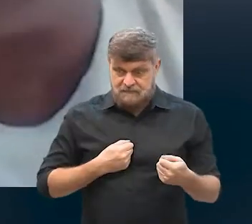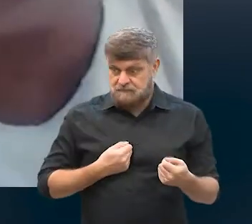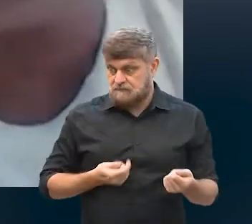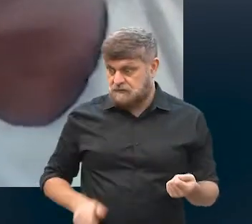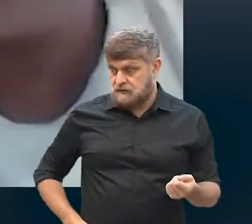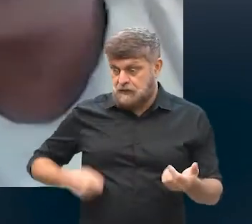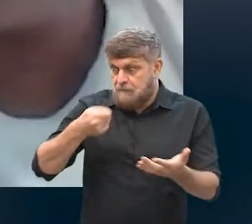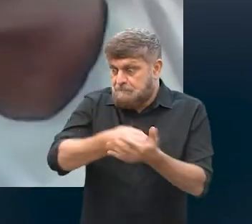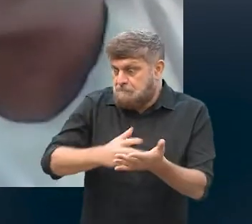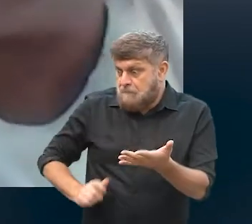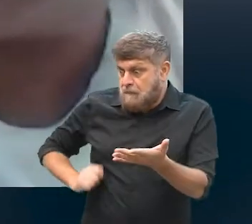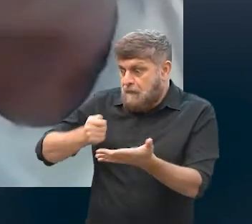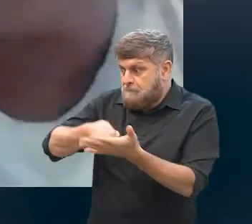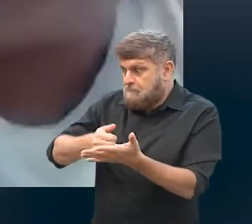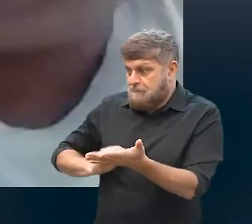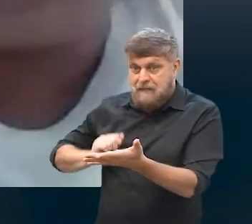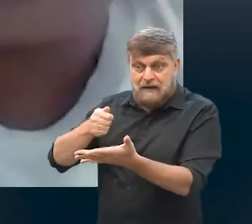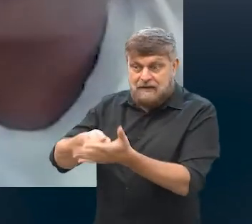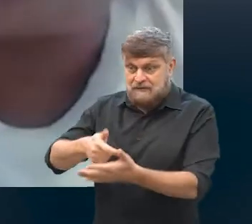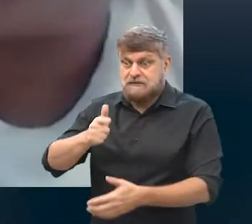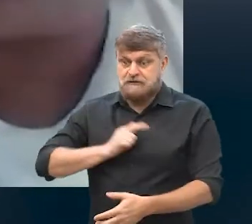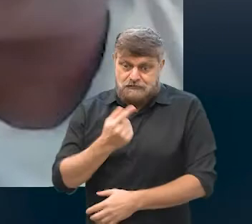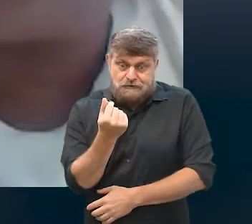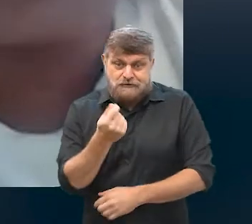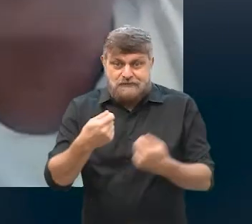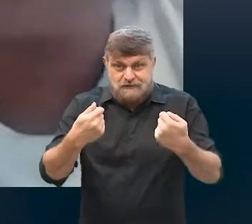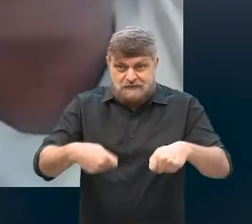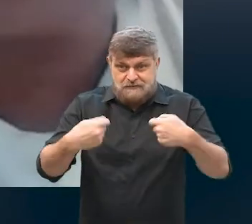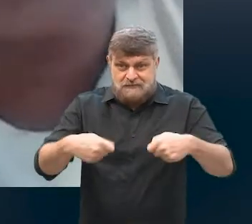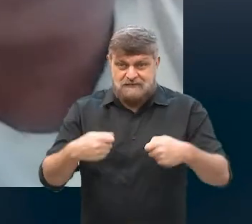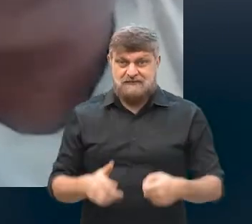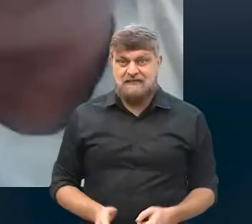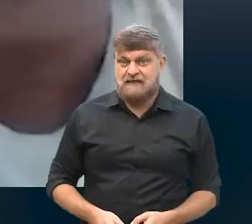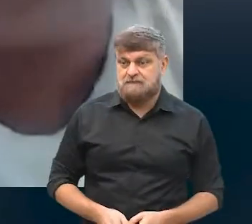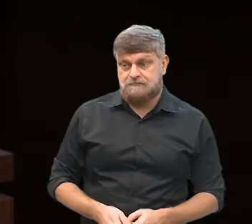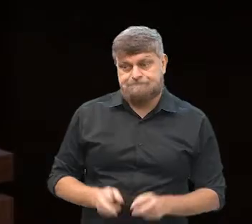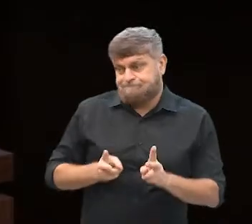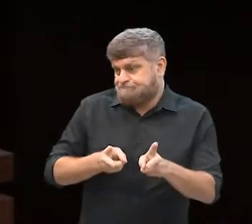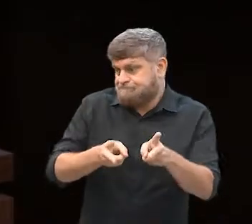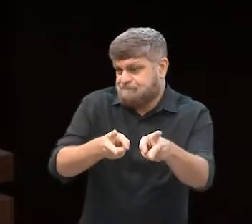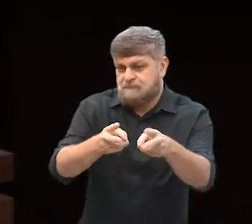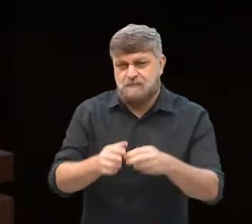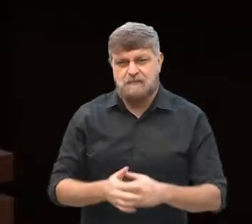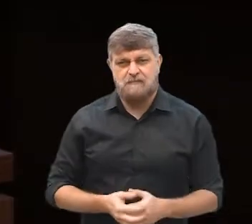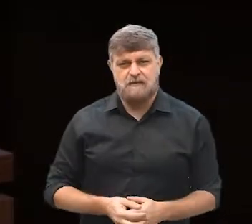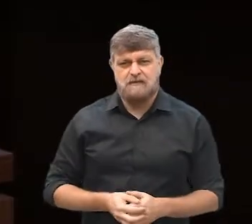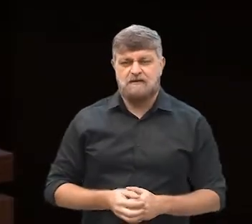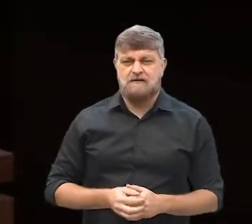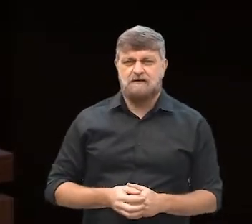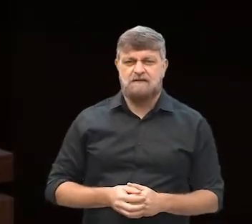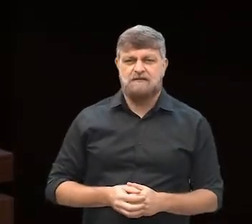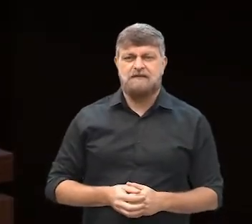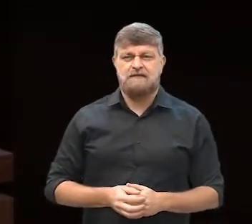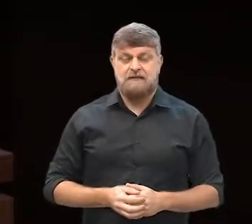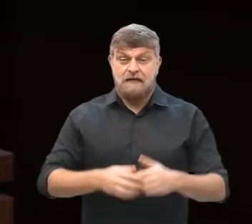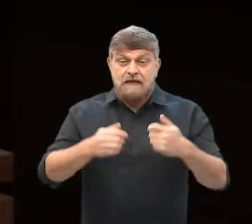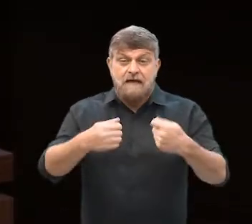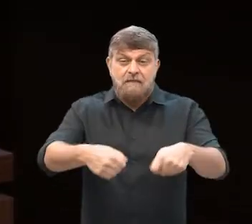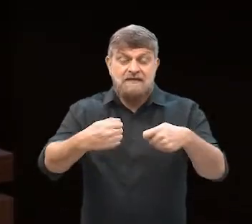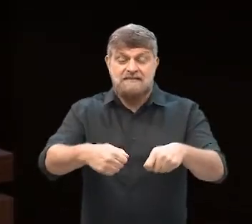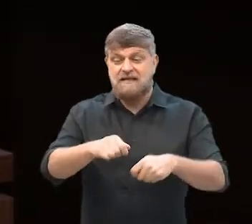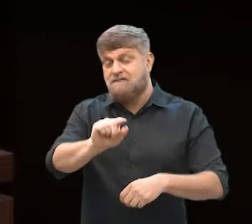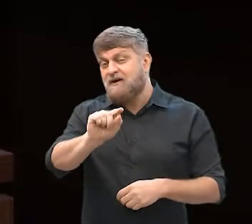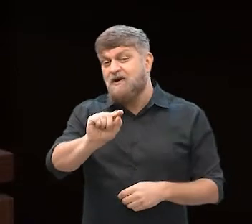contas para resolver, para seguir pagando e demais, e